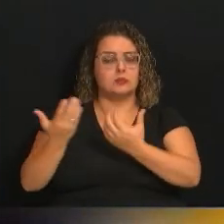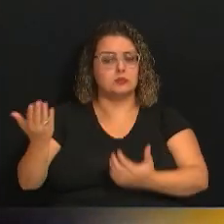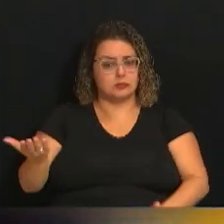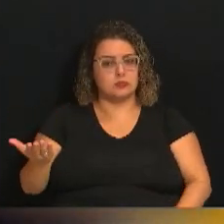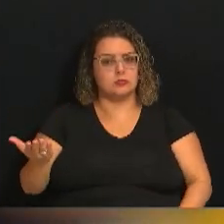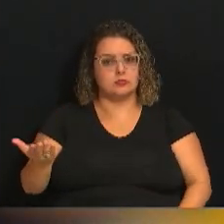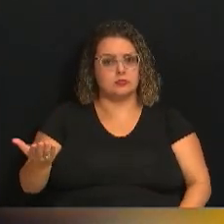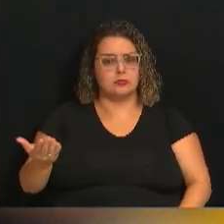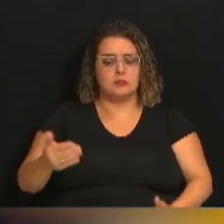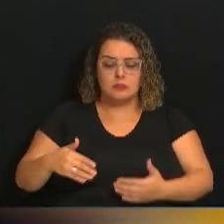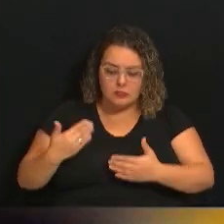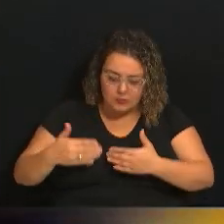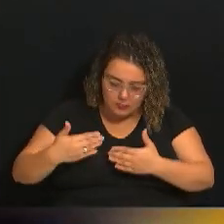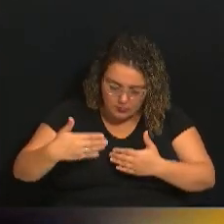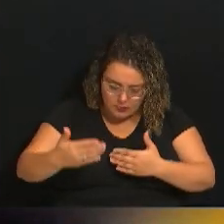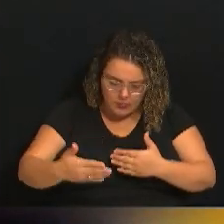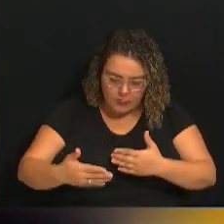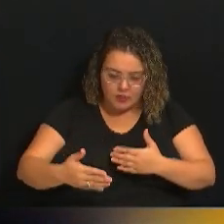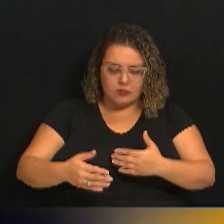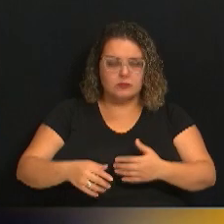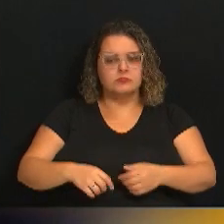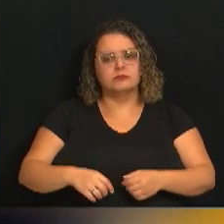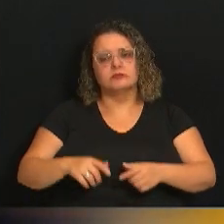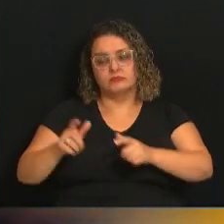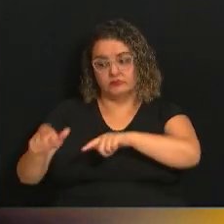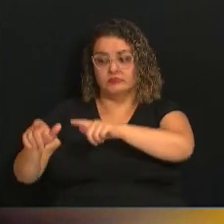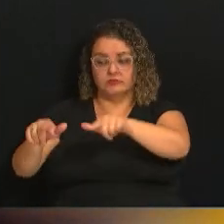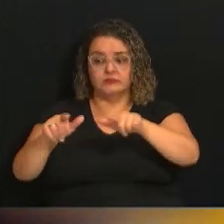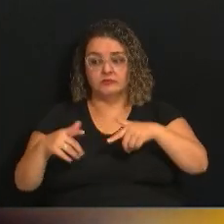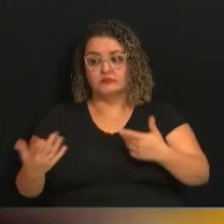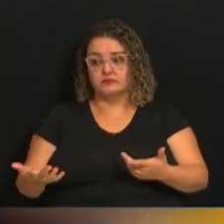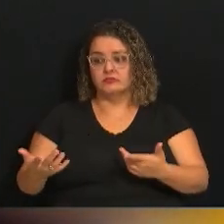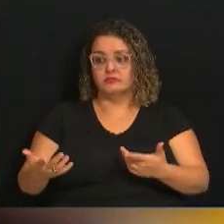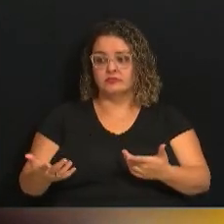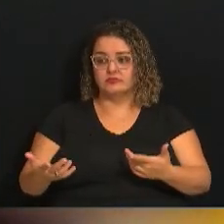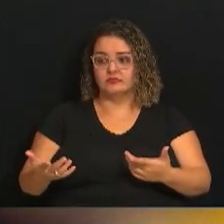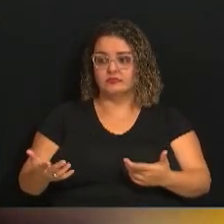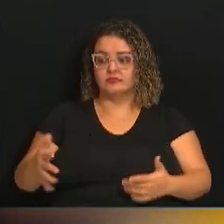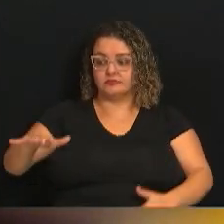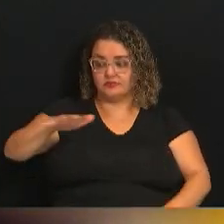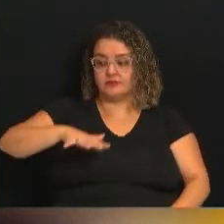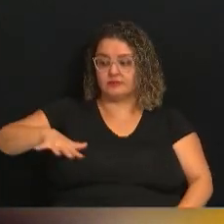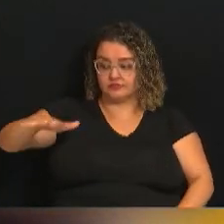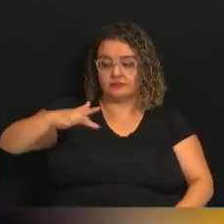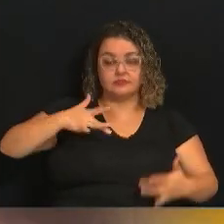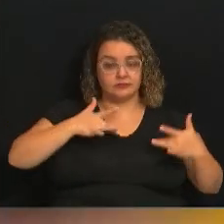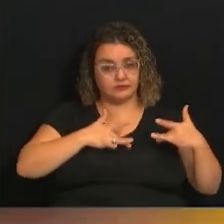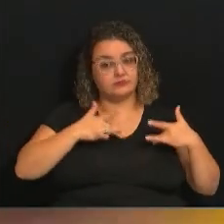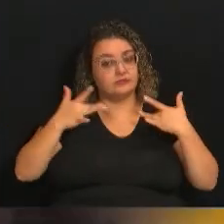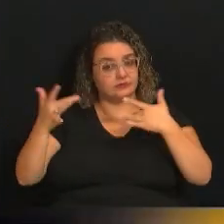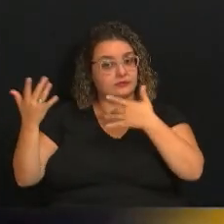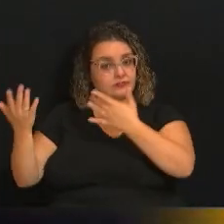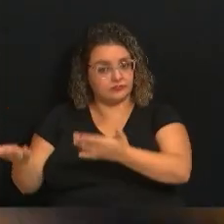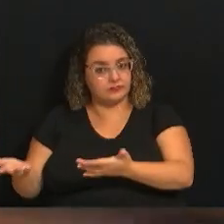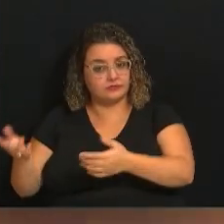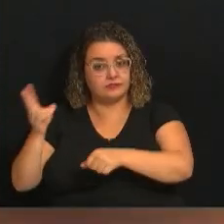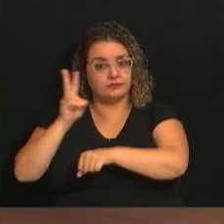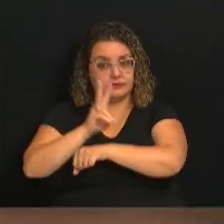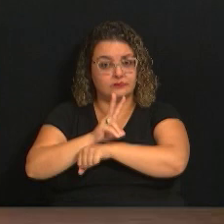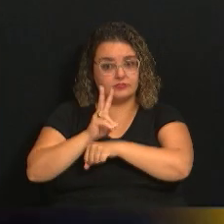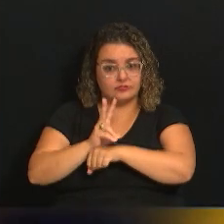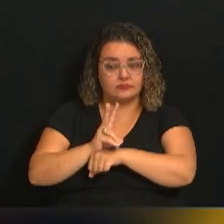passo adiante nesse espaço, que passou a ser um espaço de solidariedade, de